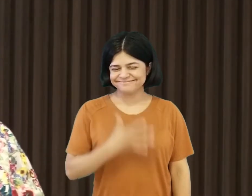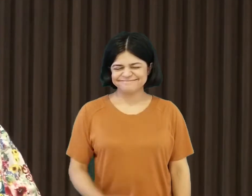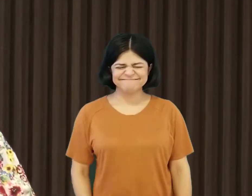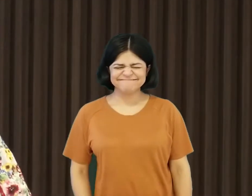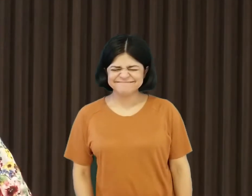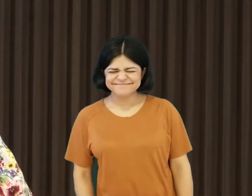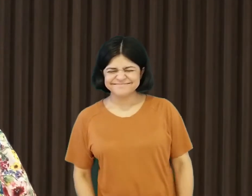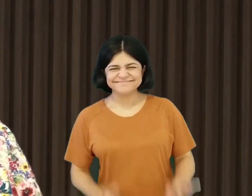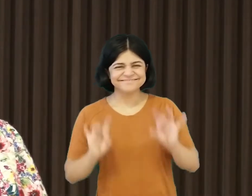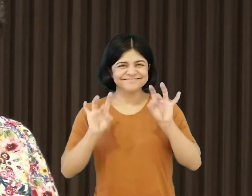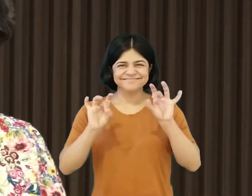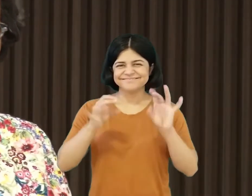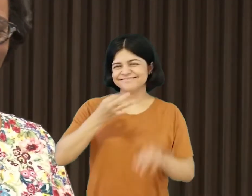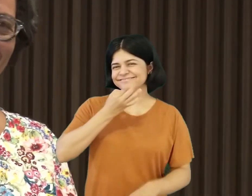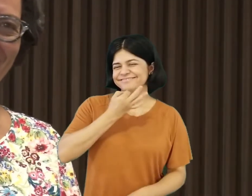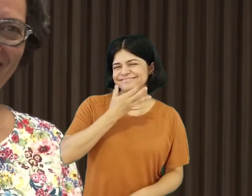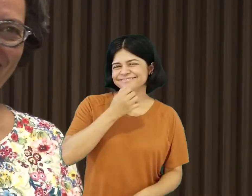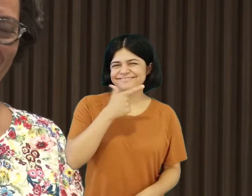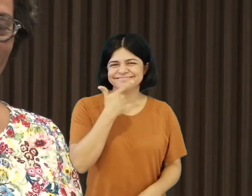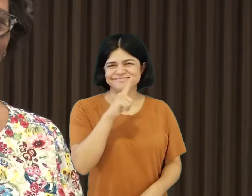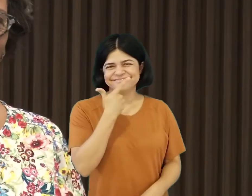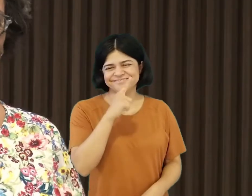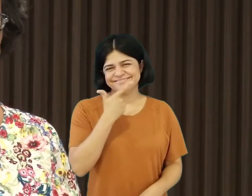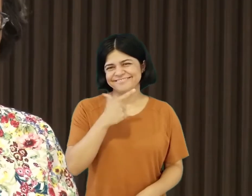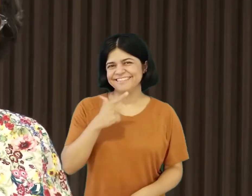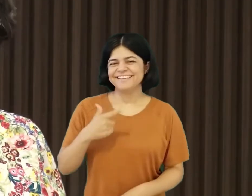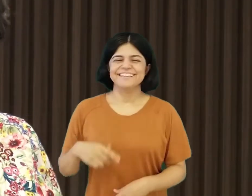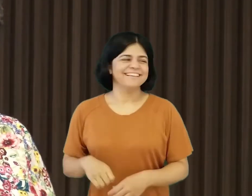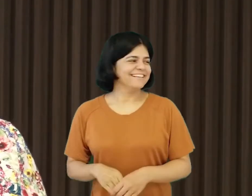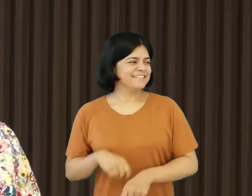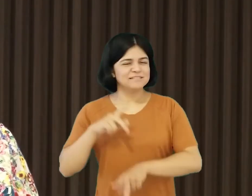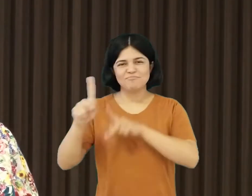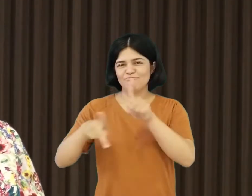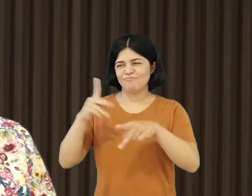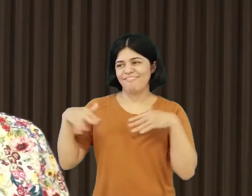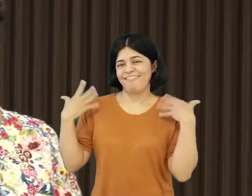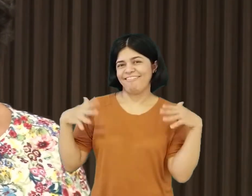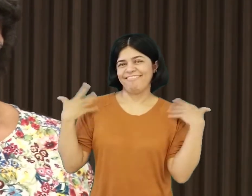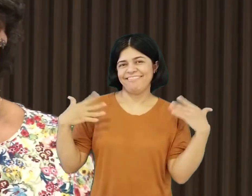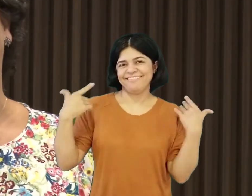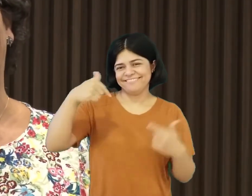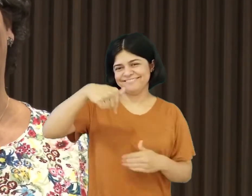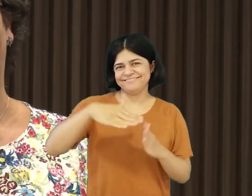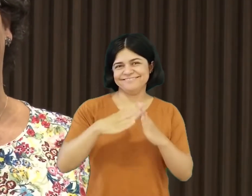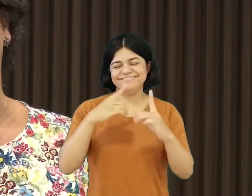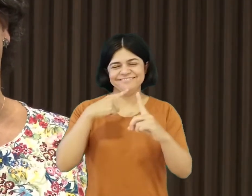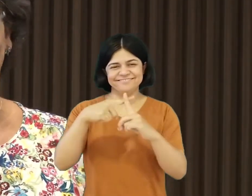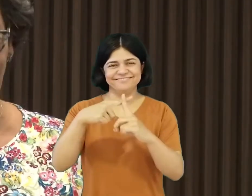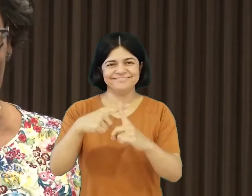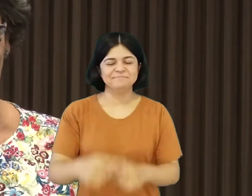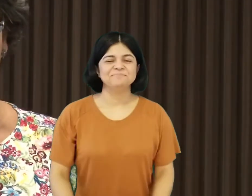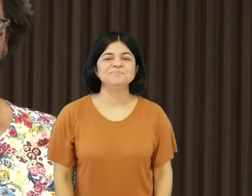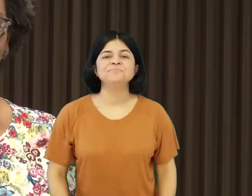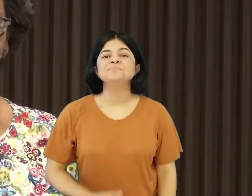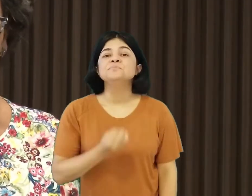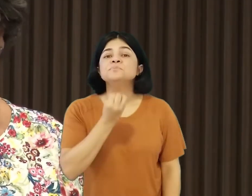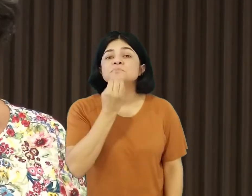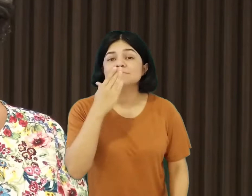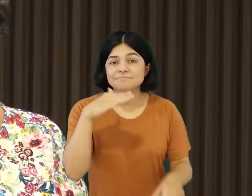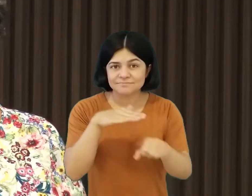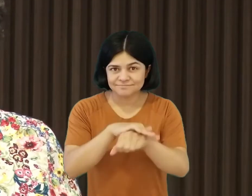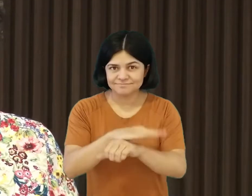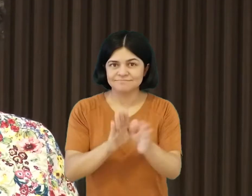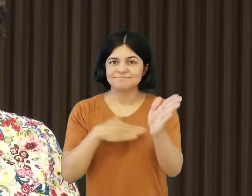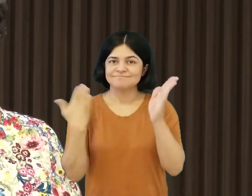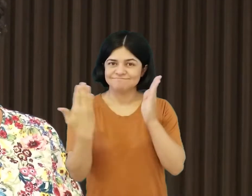Ai, ai, só rindo, né, dessa turma animada da IPLN. Boa noite para